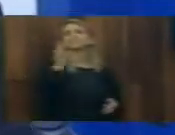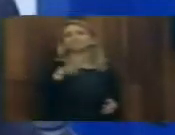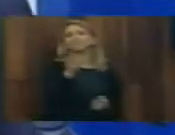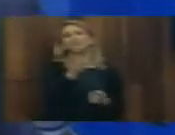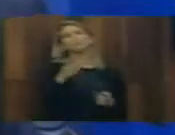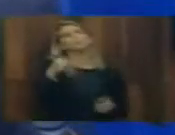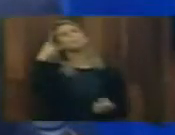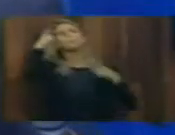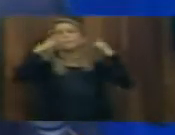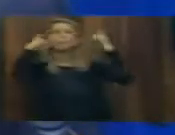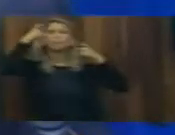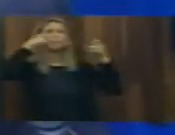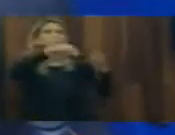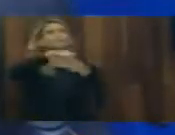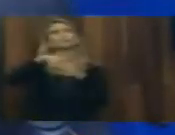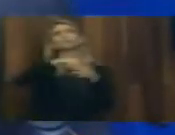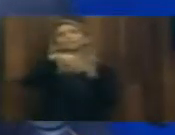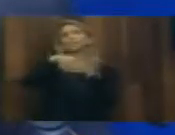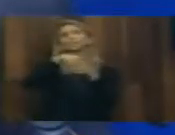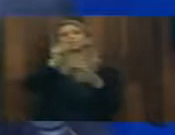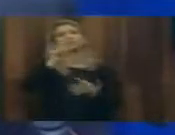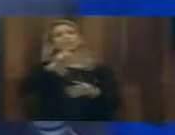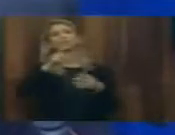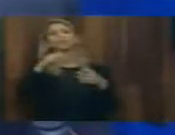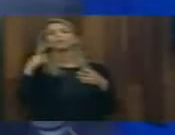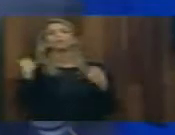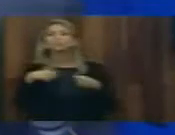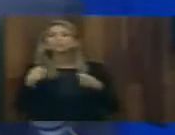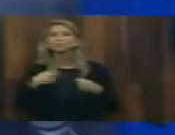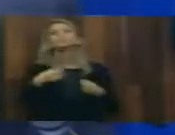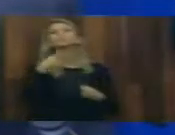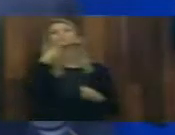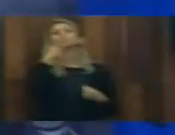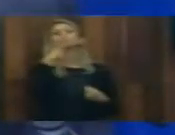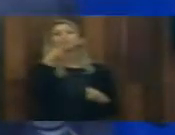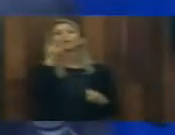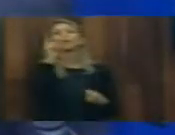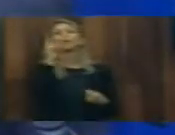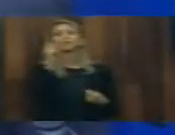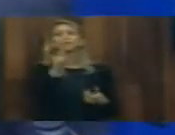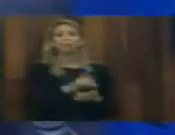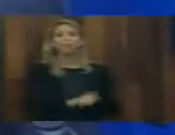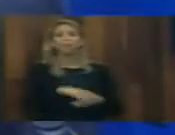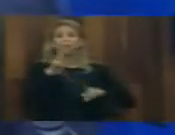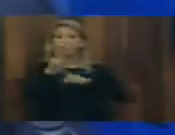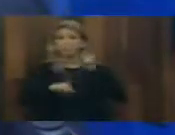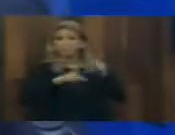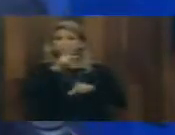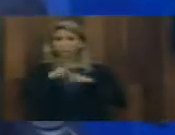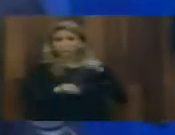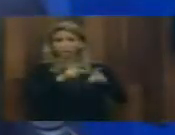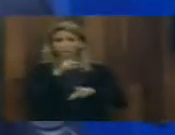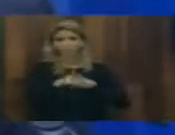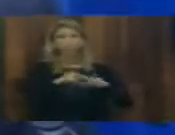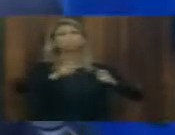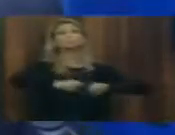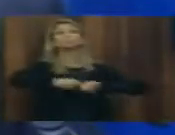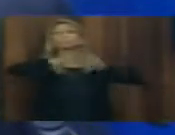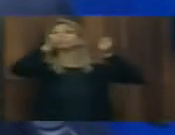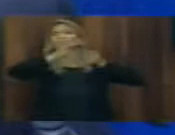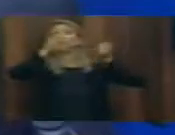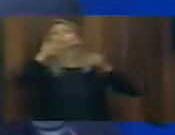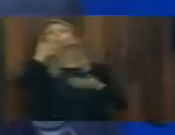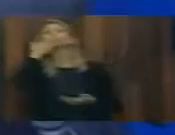E nós, Rafael, não podemos ir à contramão do que o povo está dizendo. Olha o que o povo foi para o Congresso e pediu para que